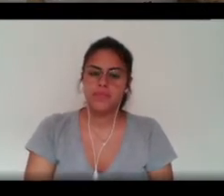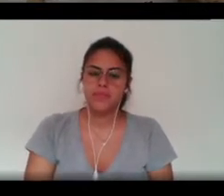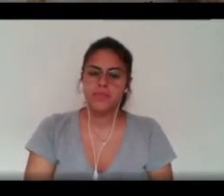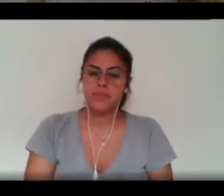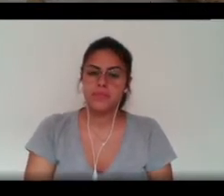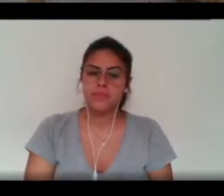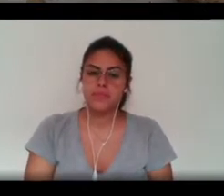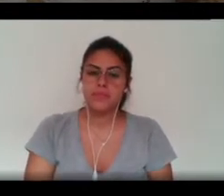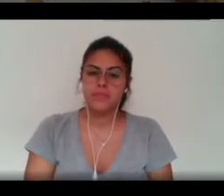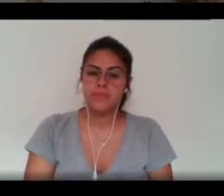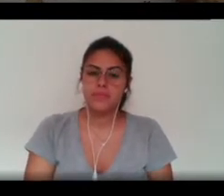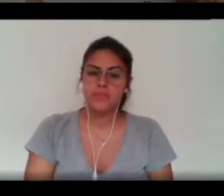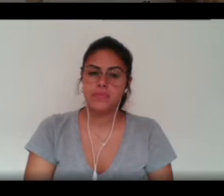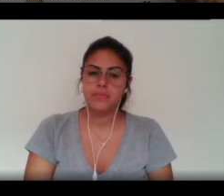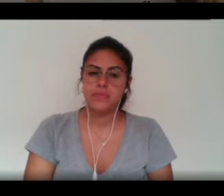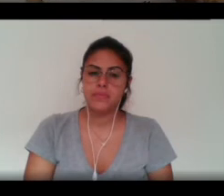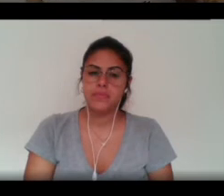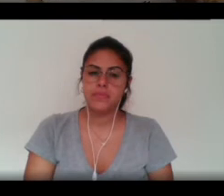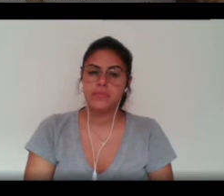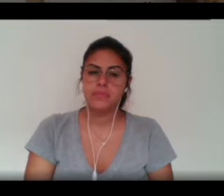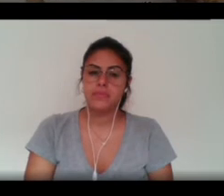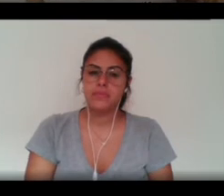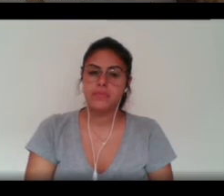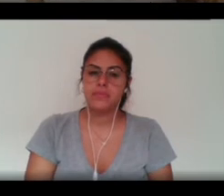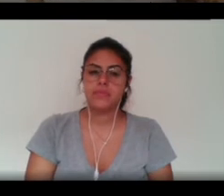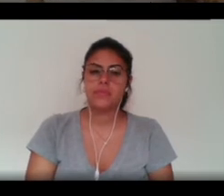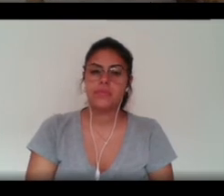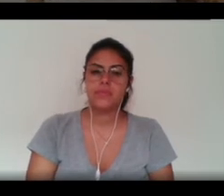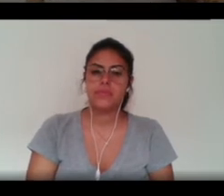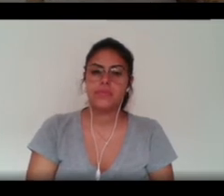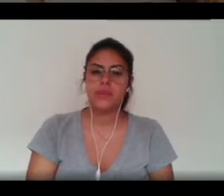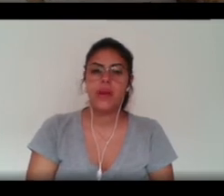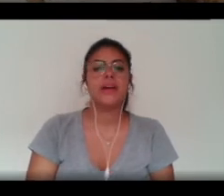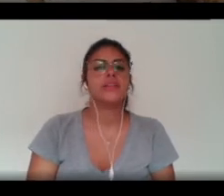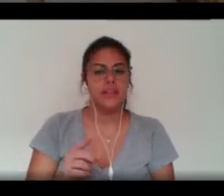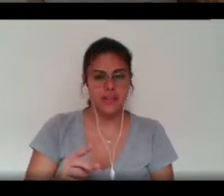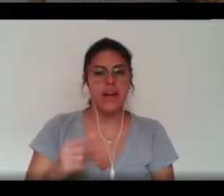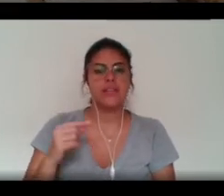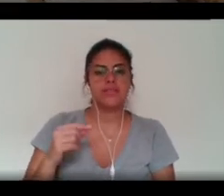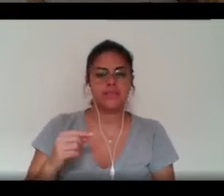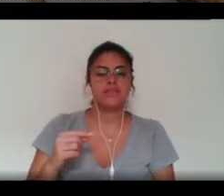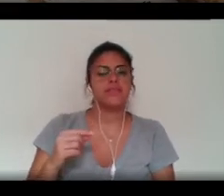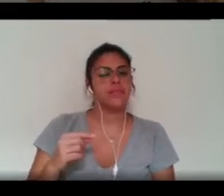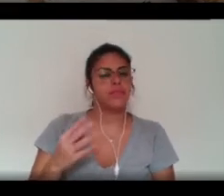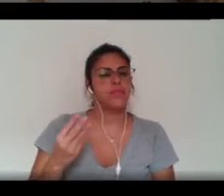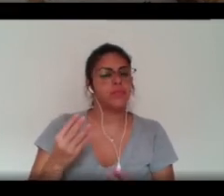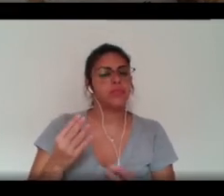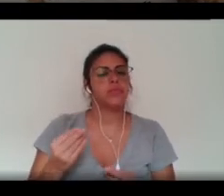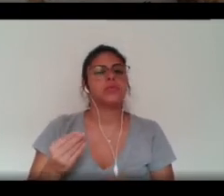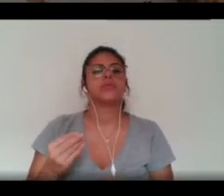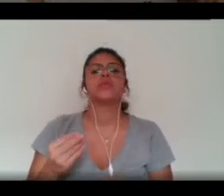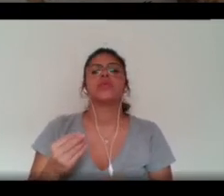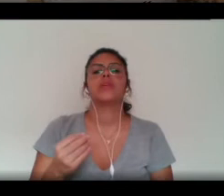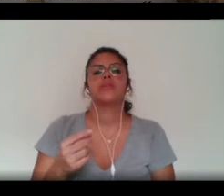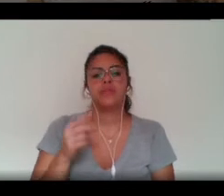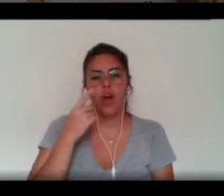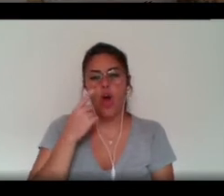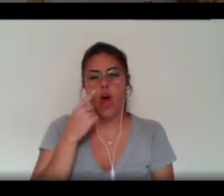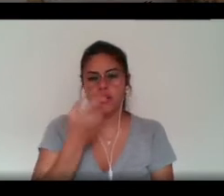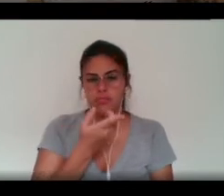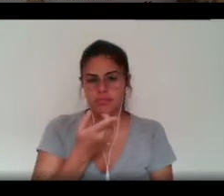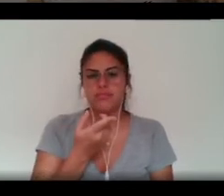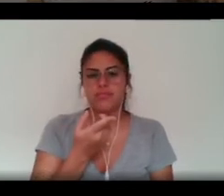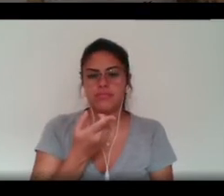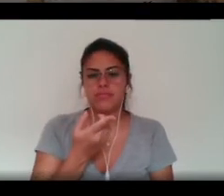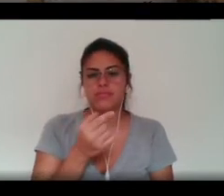ao quadrado, que multiplica com uma coisa maluca, que é meio de